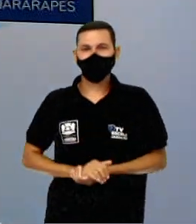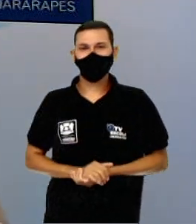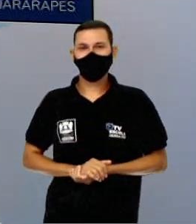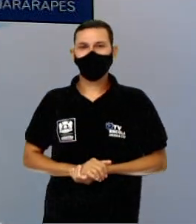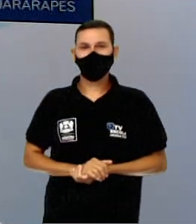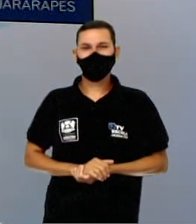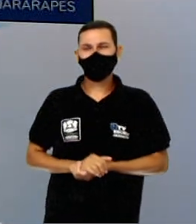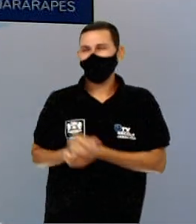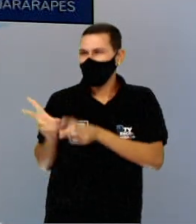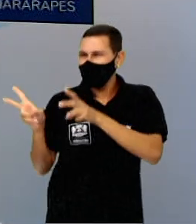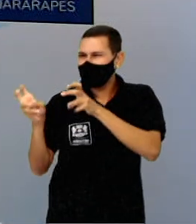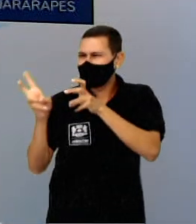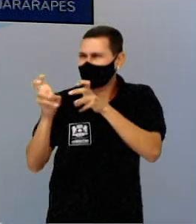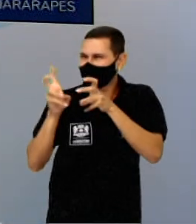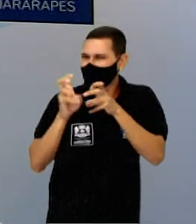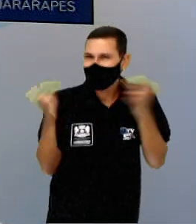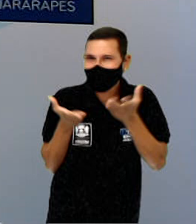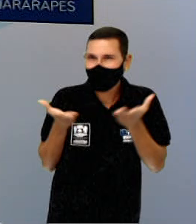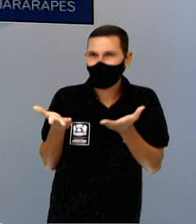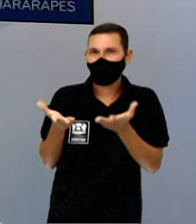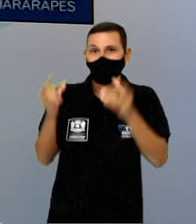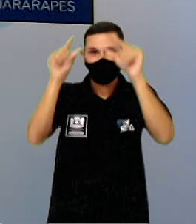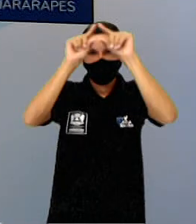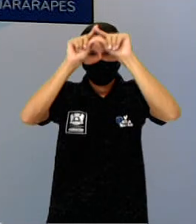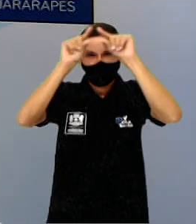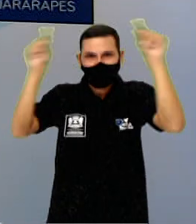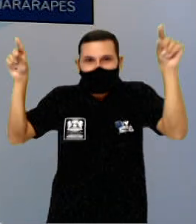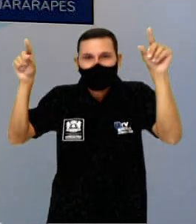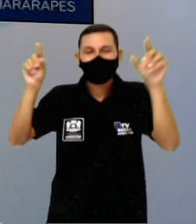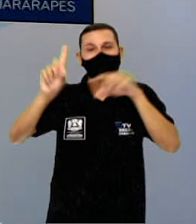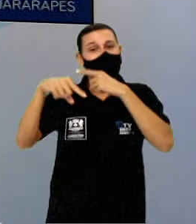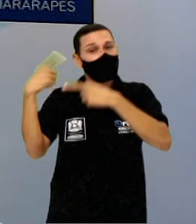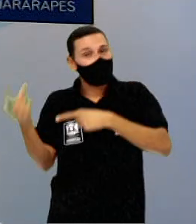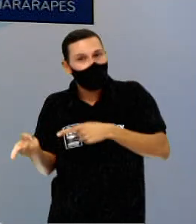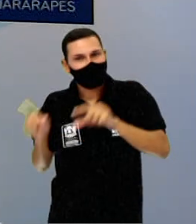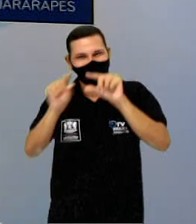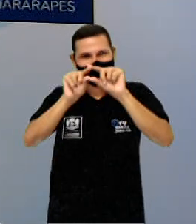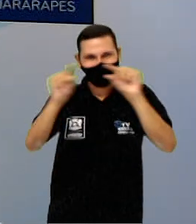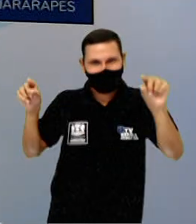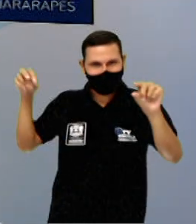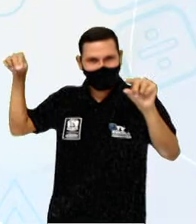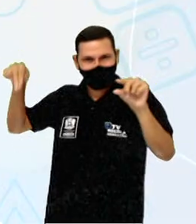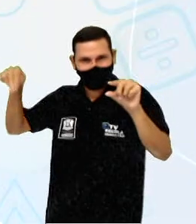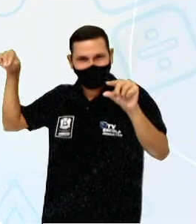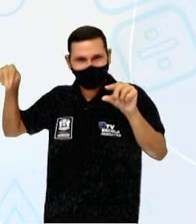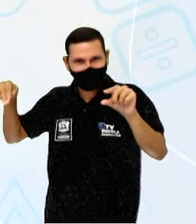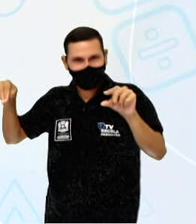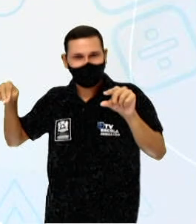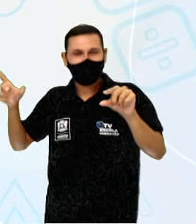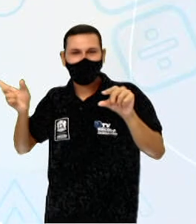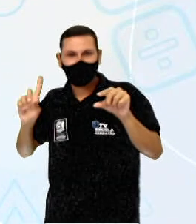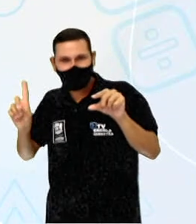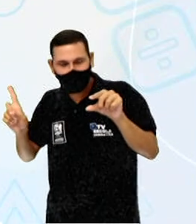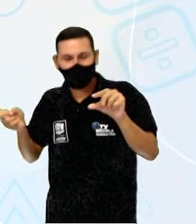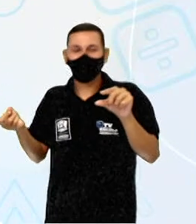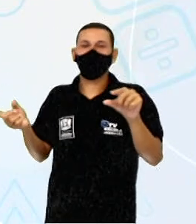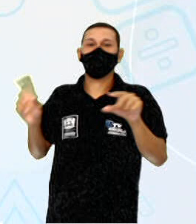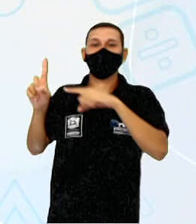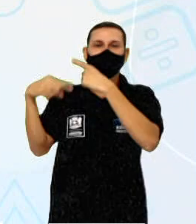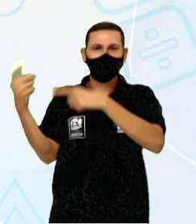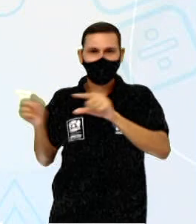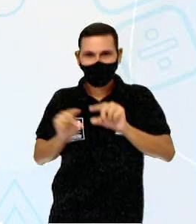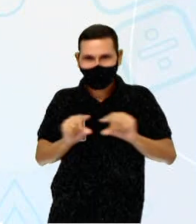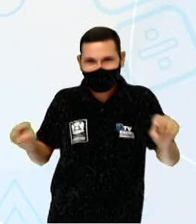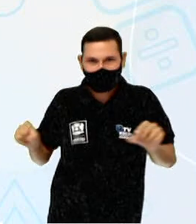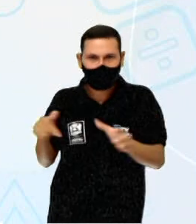e olha aqui a parte afirmativa a parte negativa e a parte interrogativa veja que também não tem muito